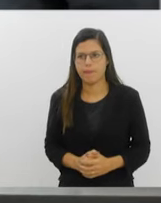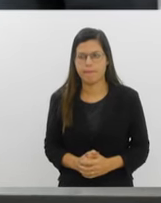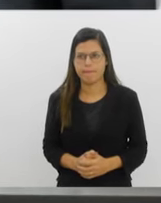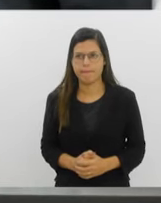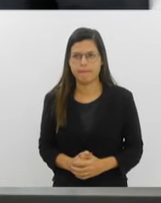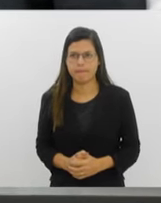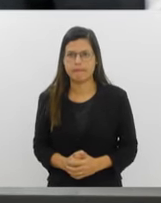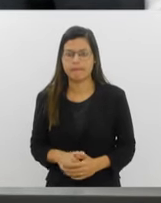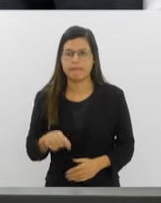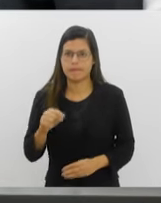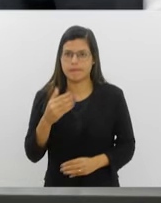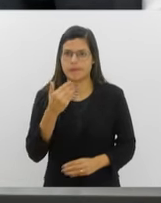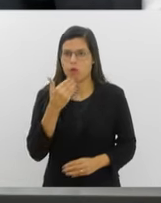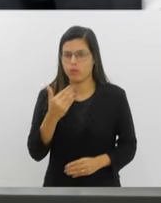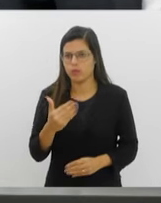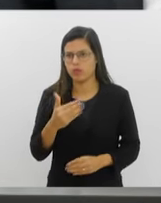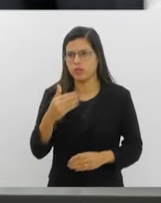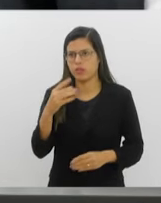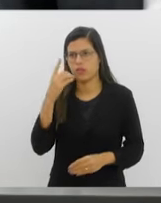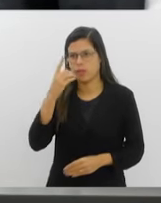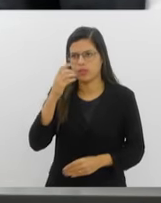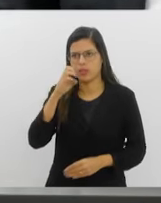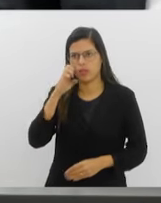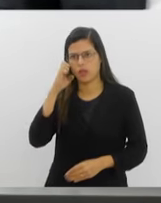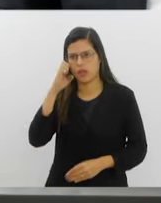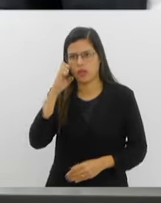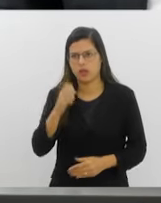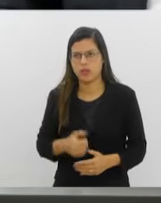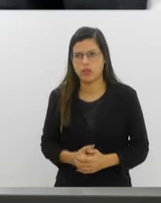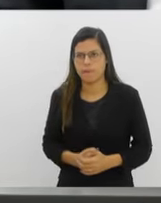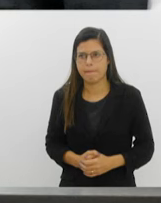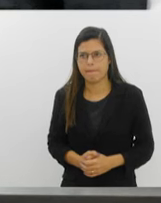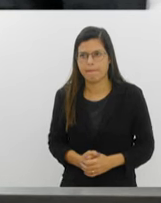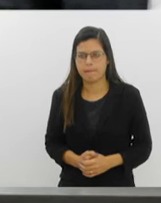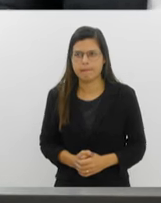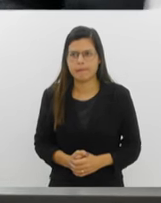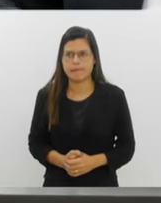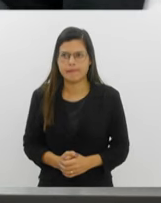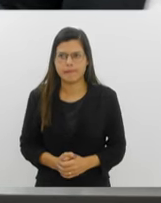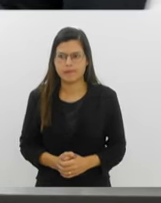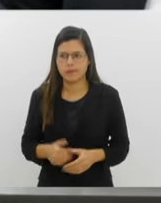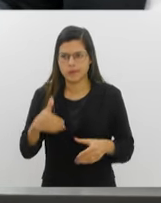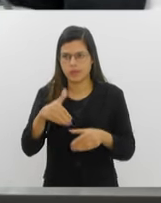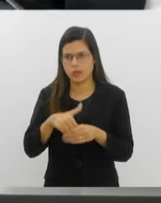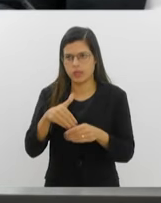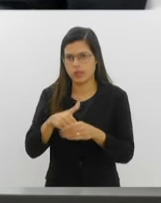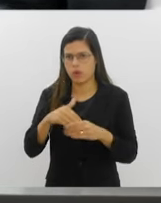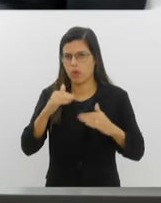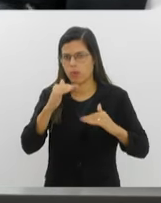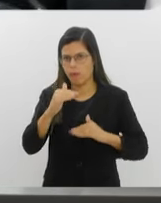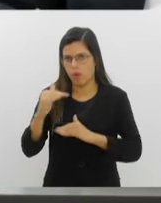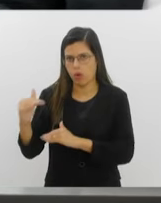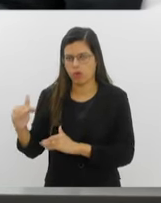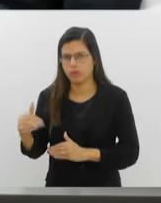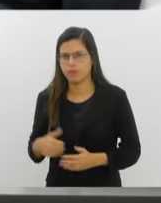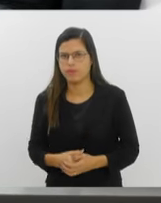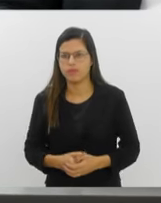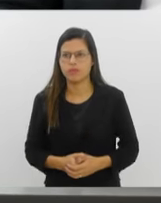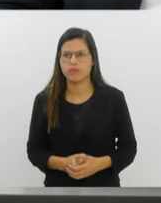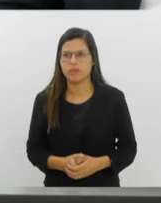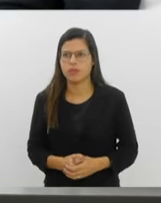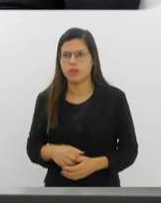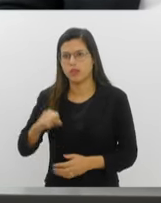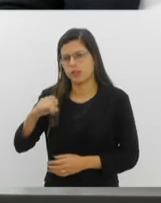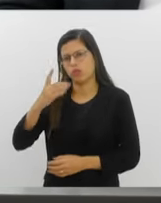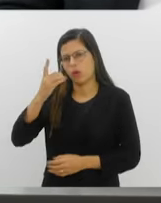encaminhado aqui o pedido da deputada Élica para votação em bloco. Vou botar aqui para deliberação do plenário. Se vossas